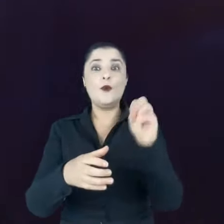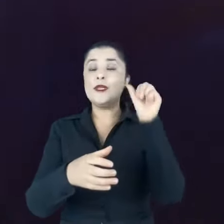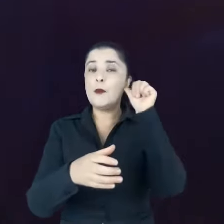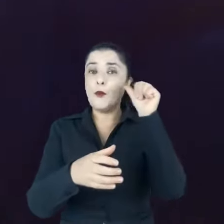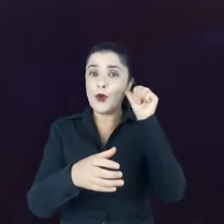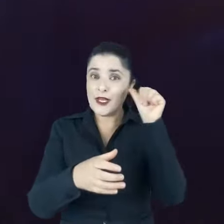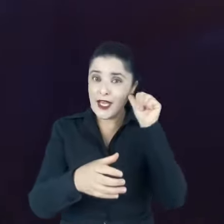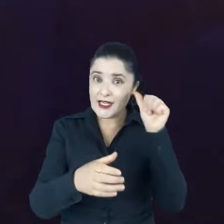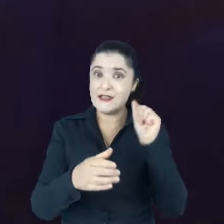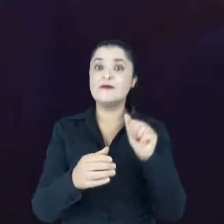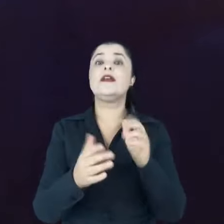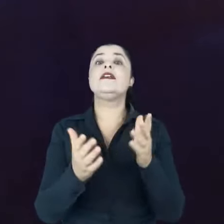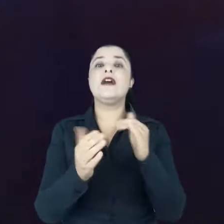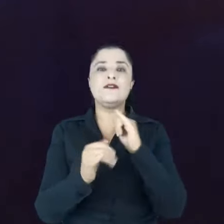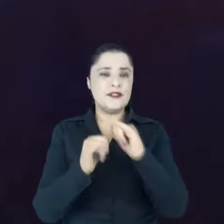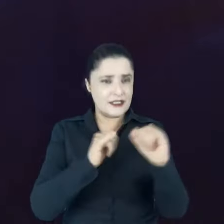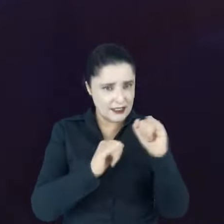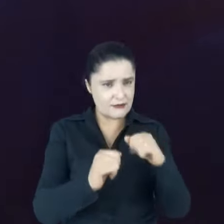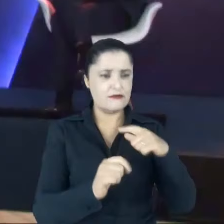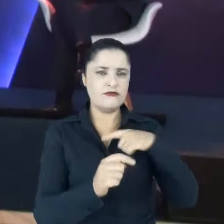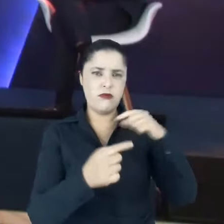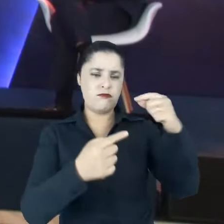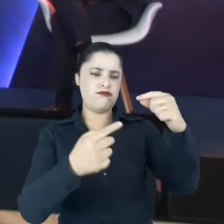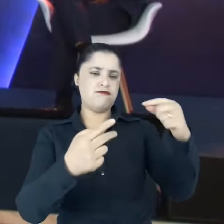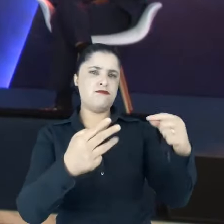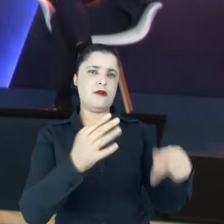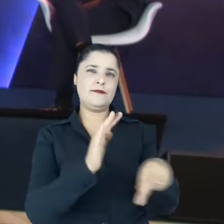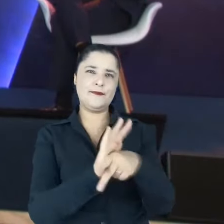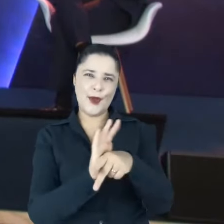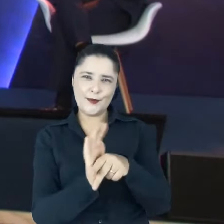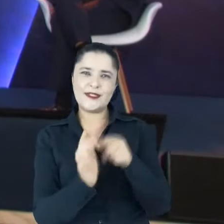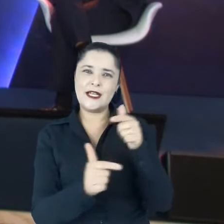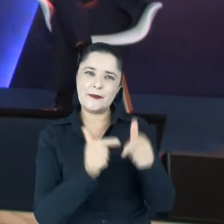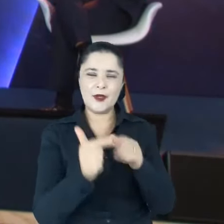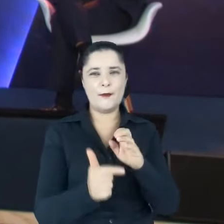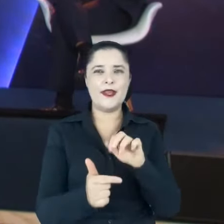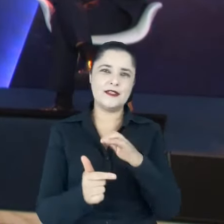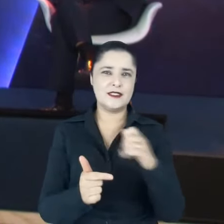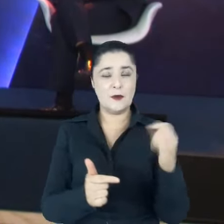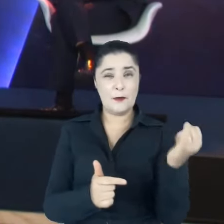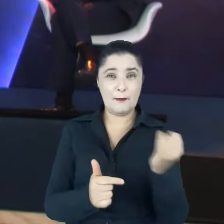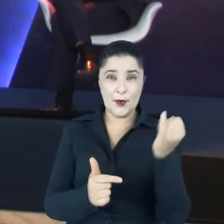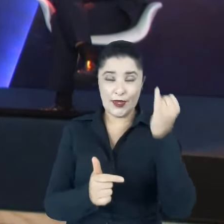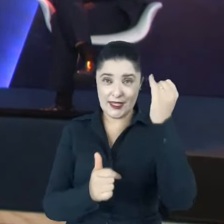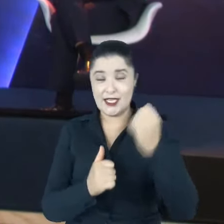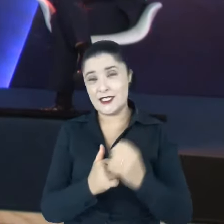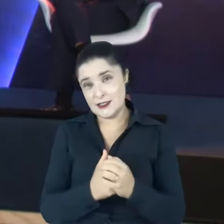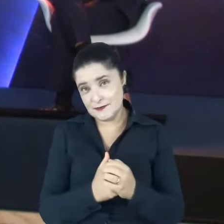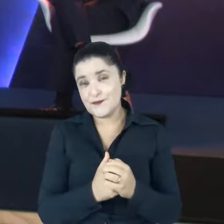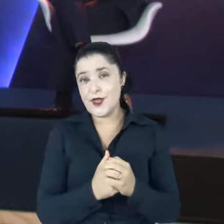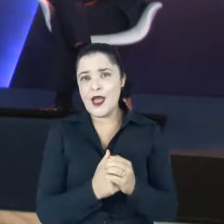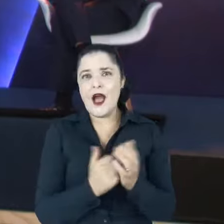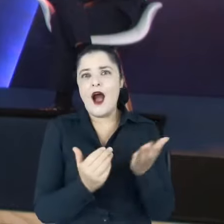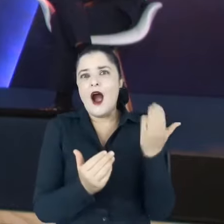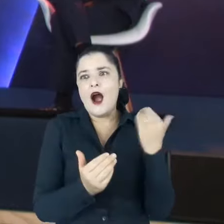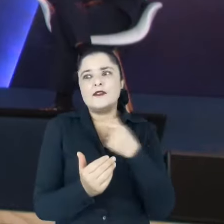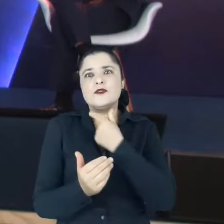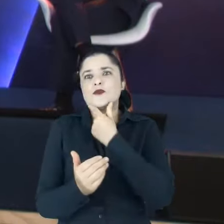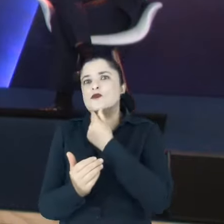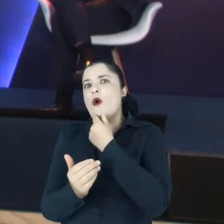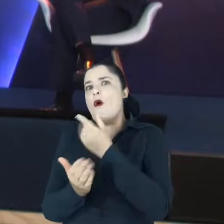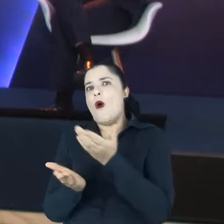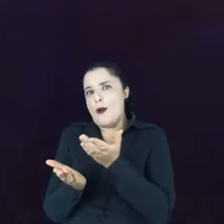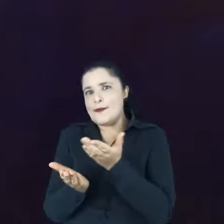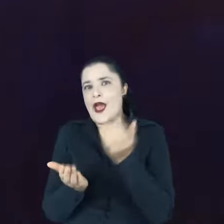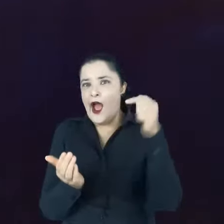elas gasistas, né? Que é uma parte da nossa operação bastante importante, que era predominantemente masculina. Contratamos